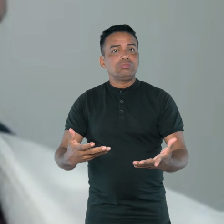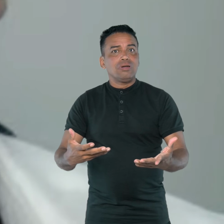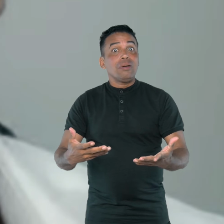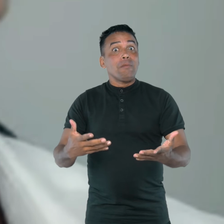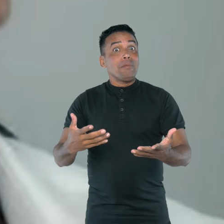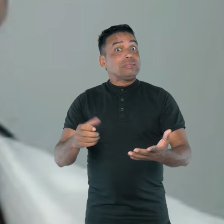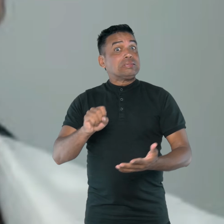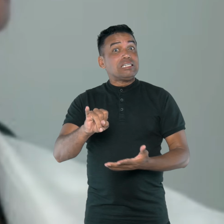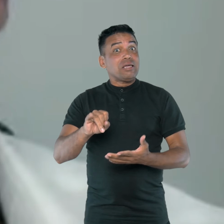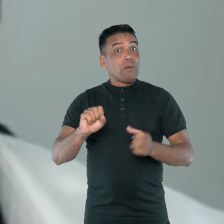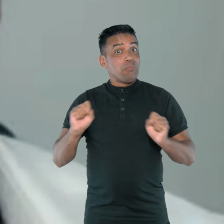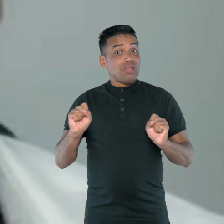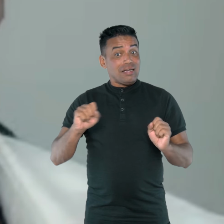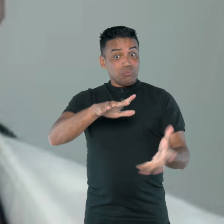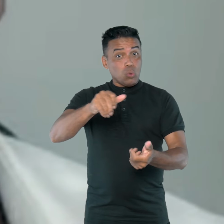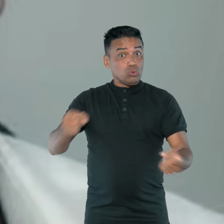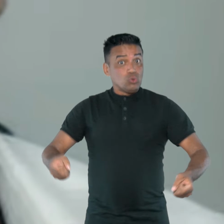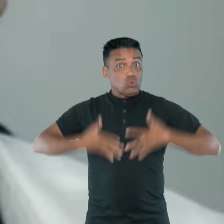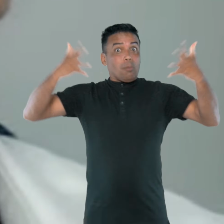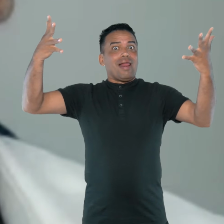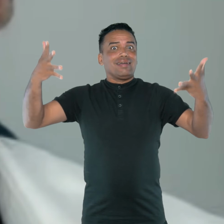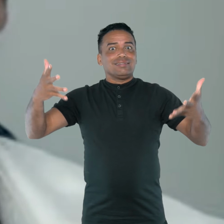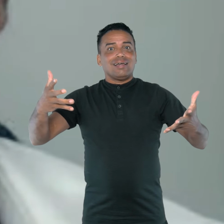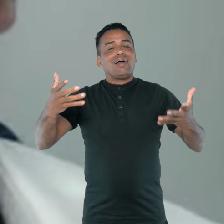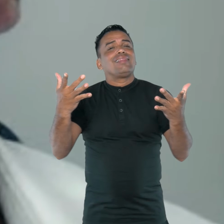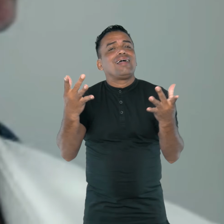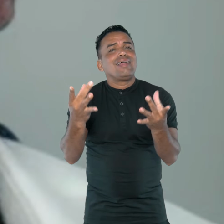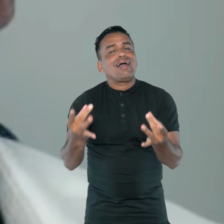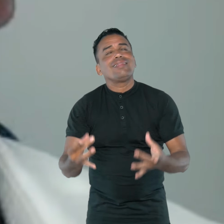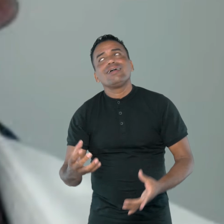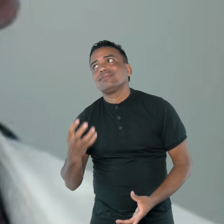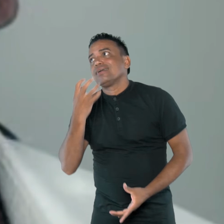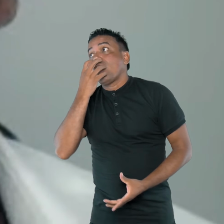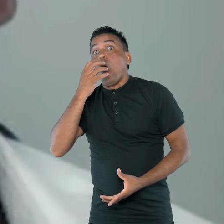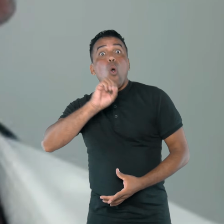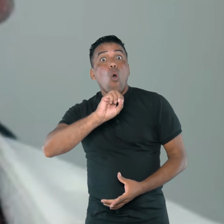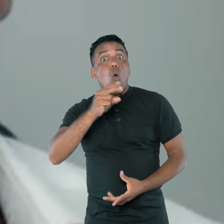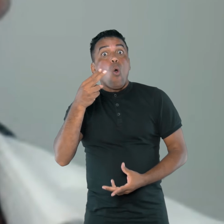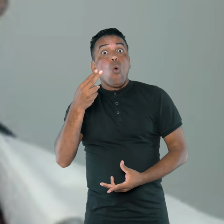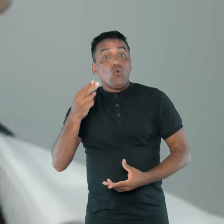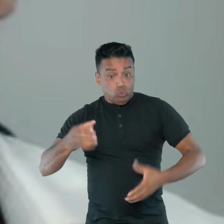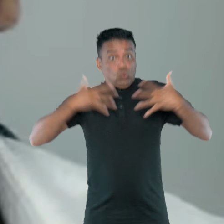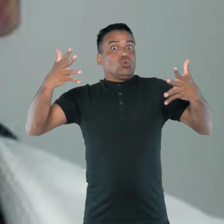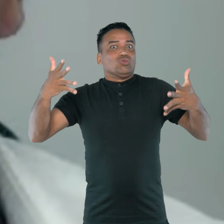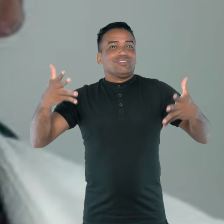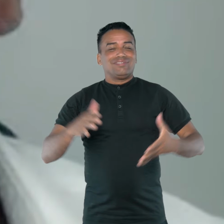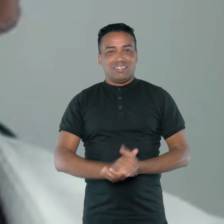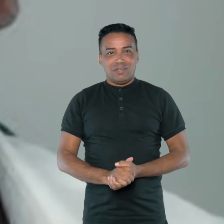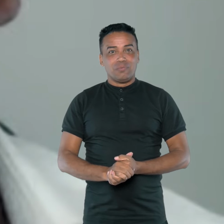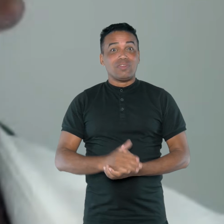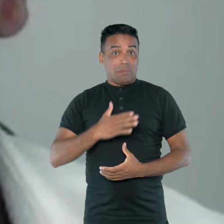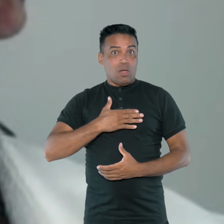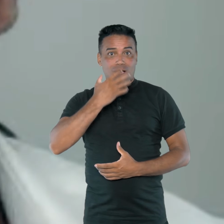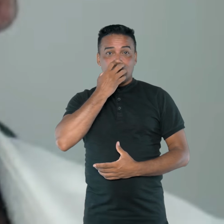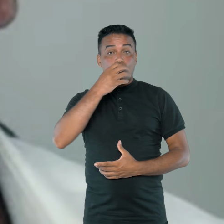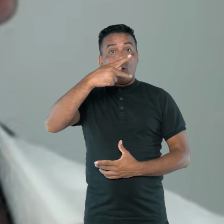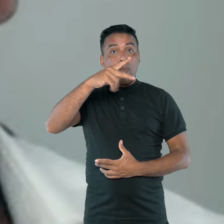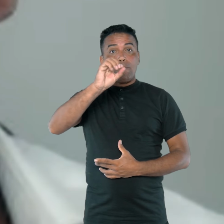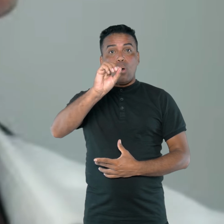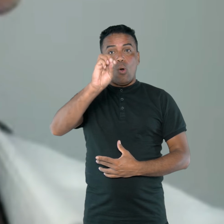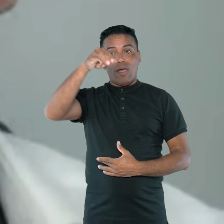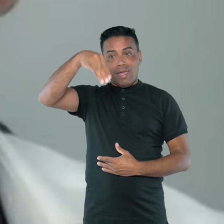surpreender o mundo com a delicadeza de um latido ou a estranheza de um susto. Poema tinha mania